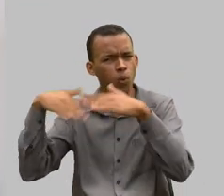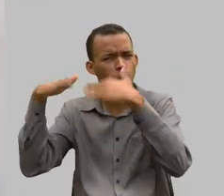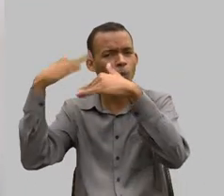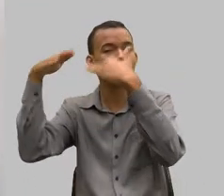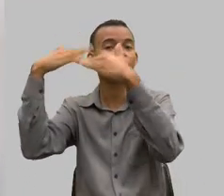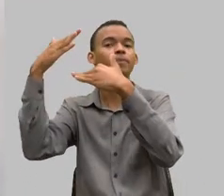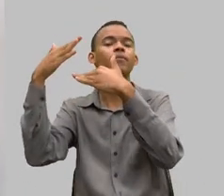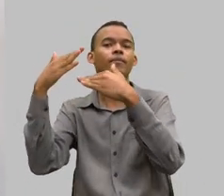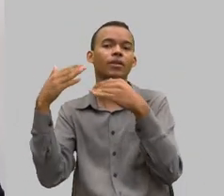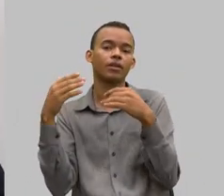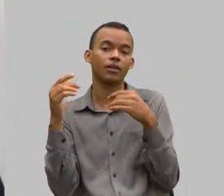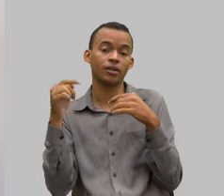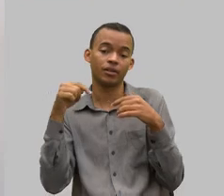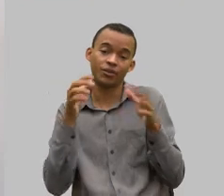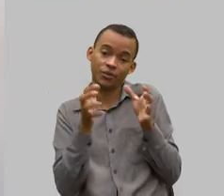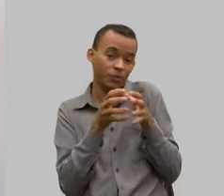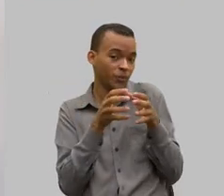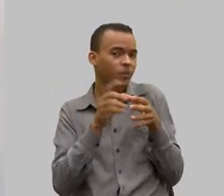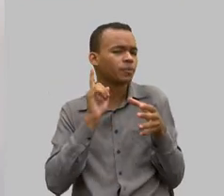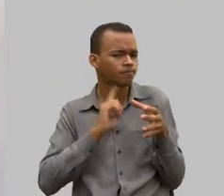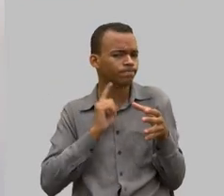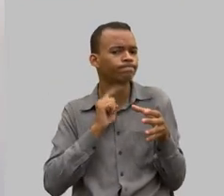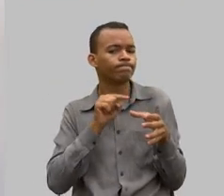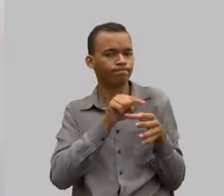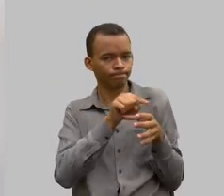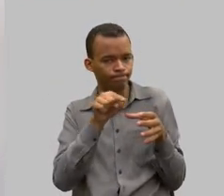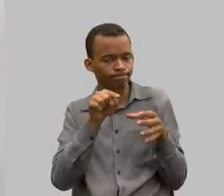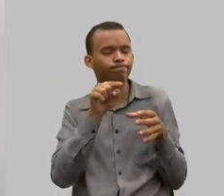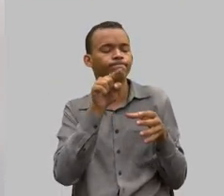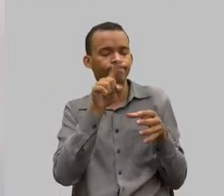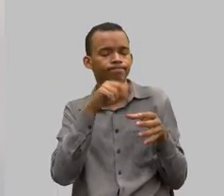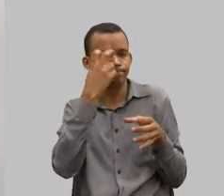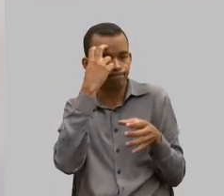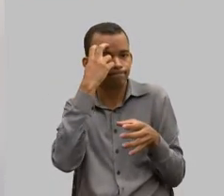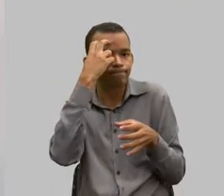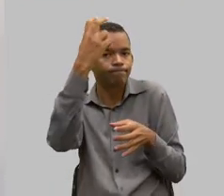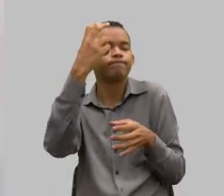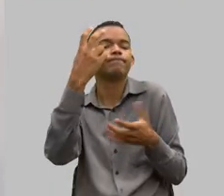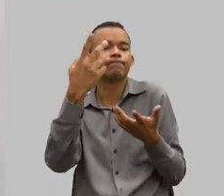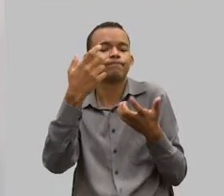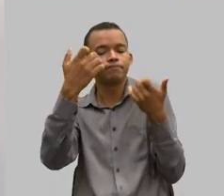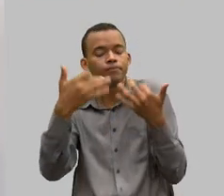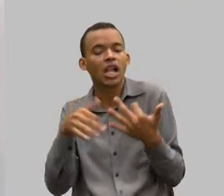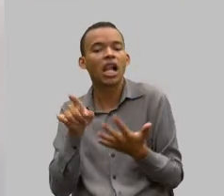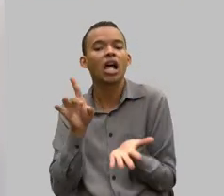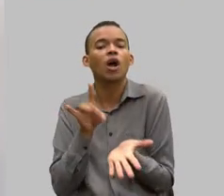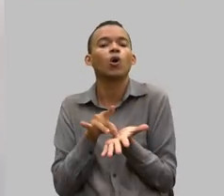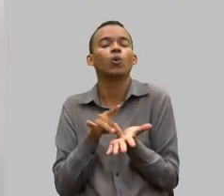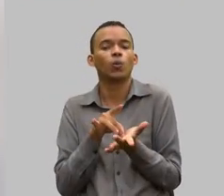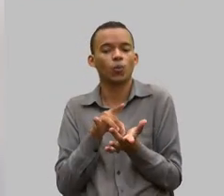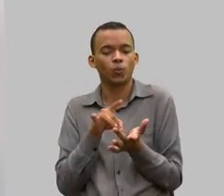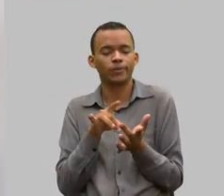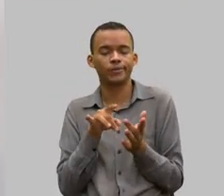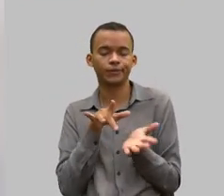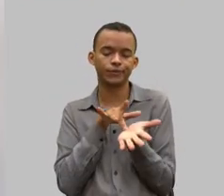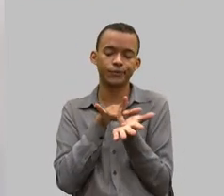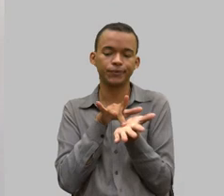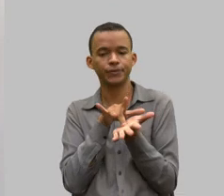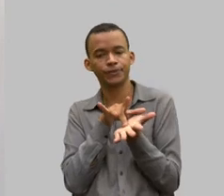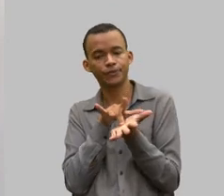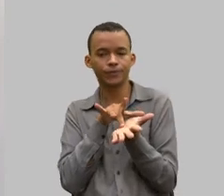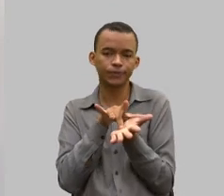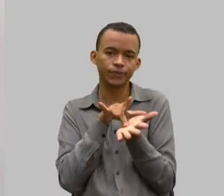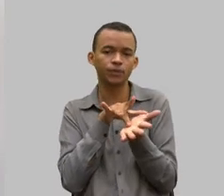o mineiro é um povo muito inteligente realçar o que que é a realidade hoje né Nós não podemos fingir aqui que contribuímos